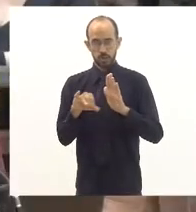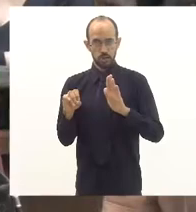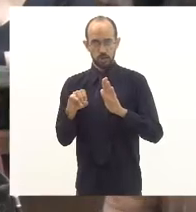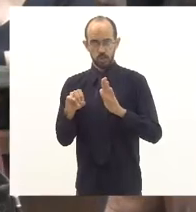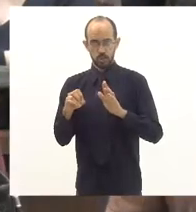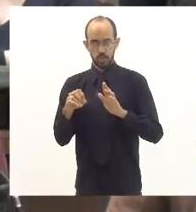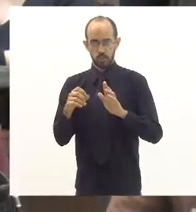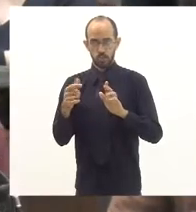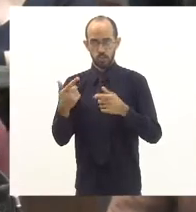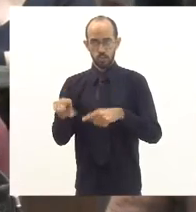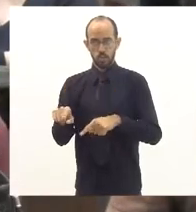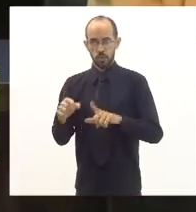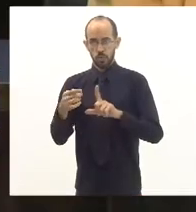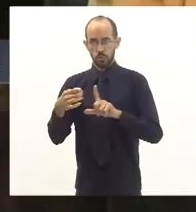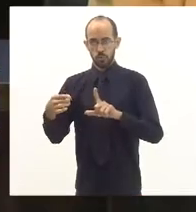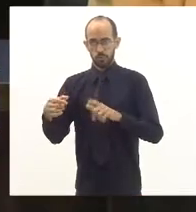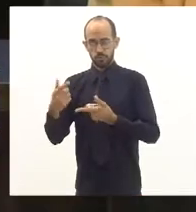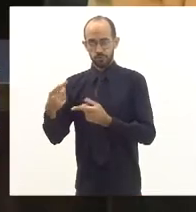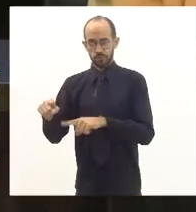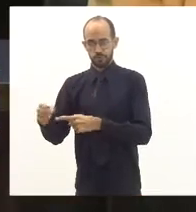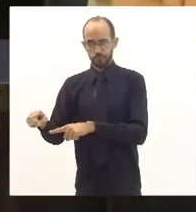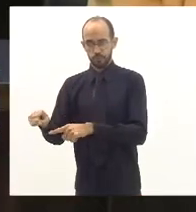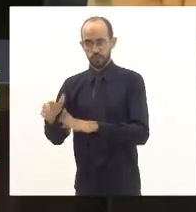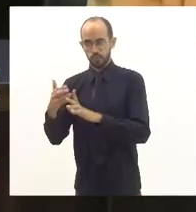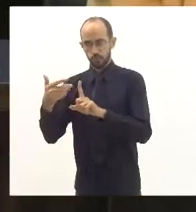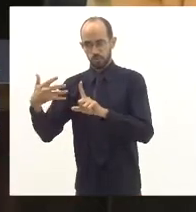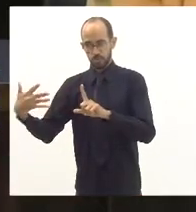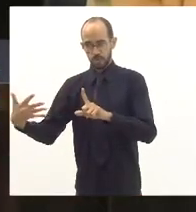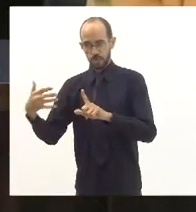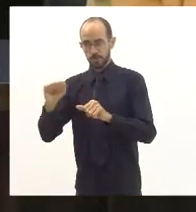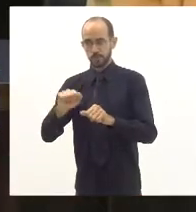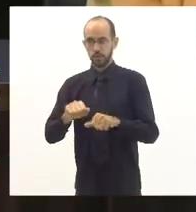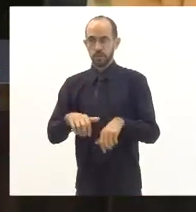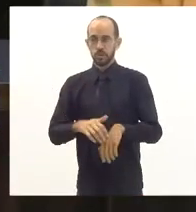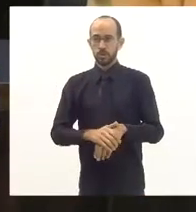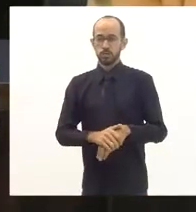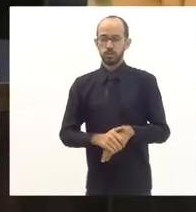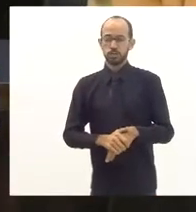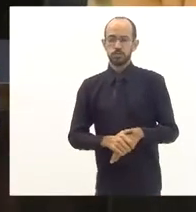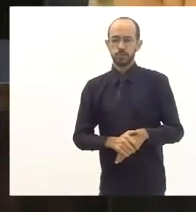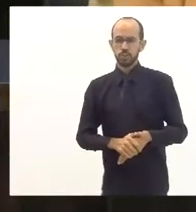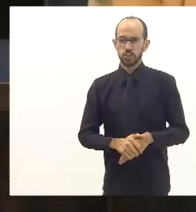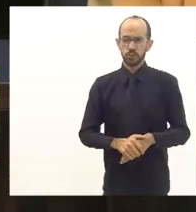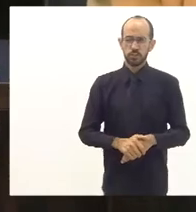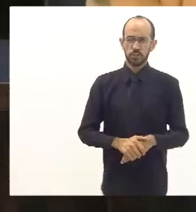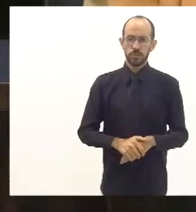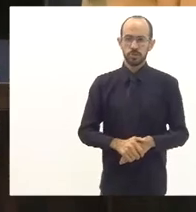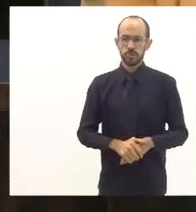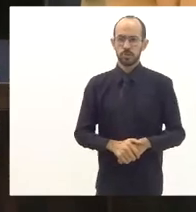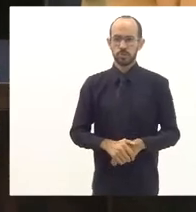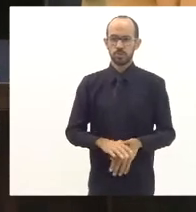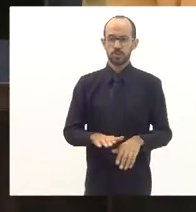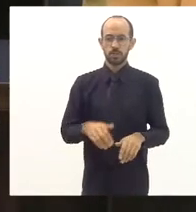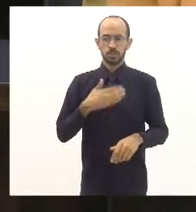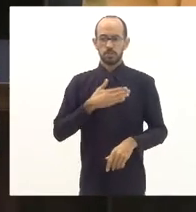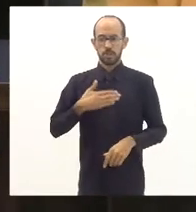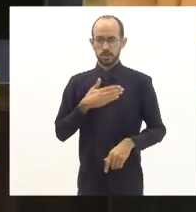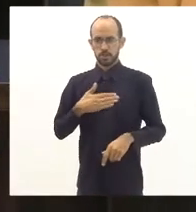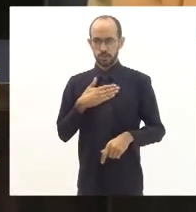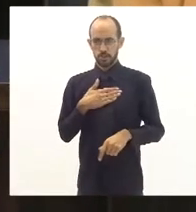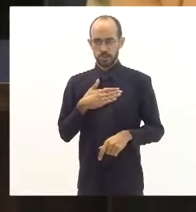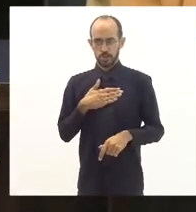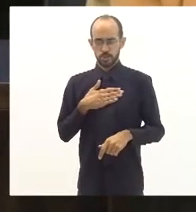LGBTfobia, também até a própria questão da sede do Arco-Íris. Então, é um prazer. No